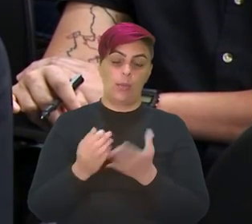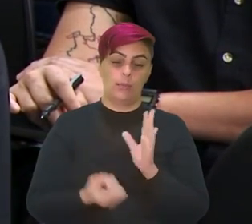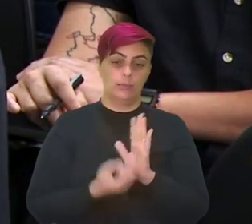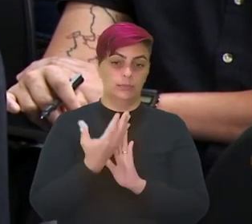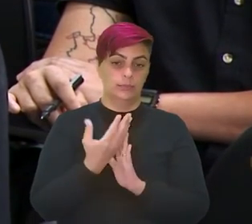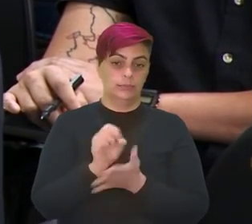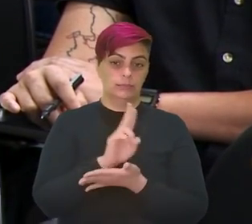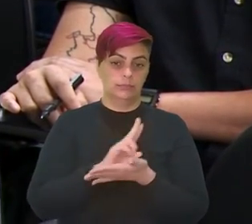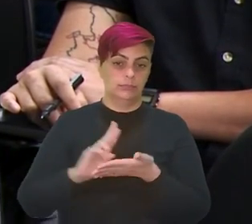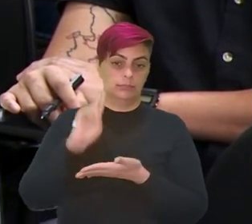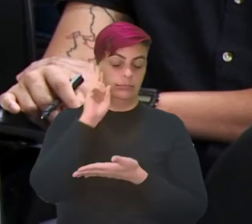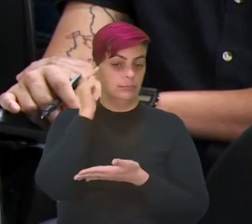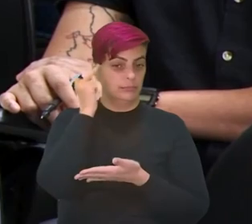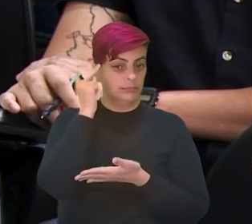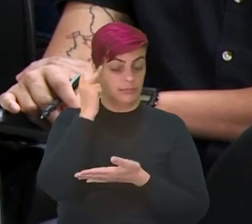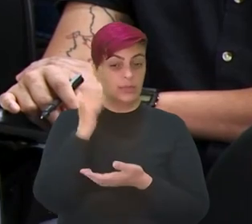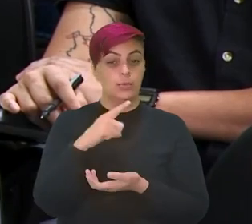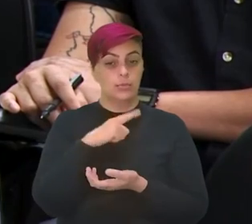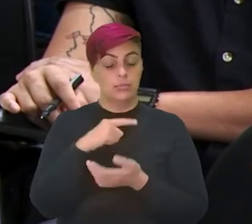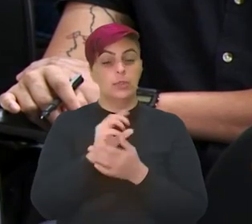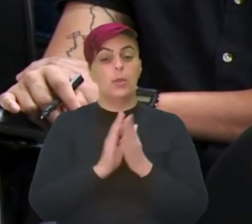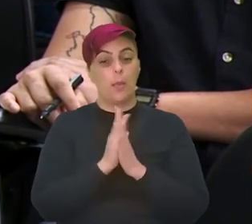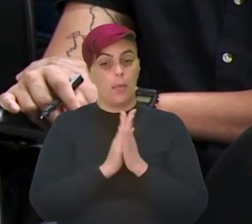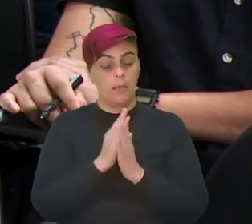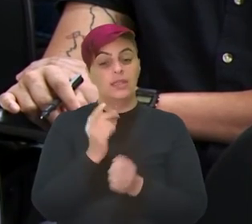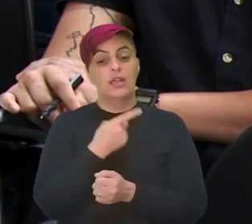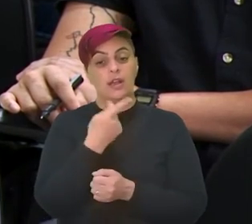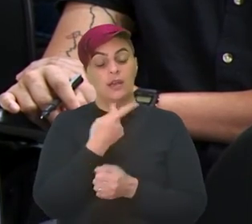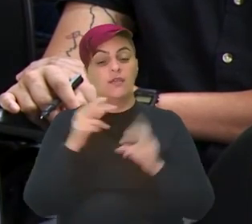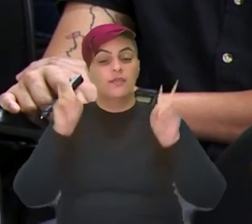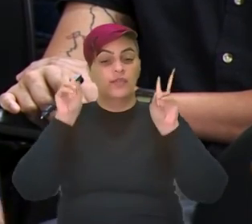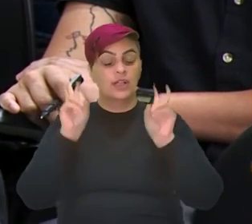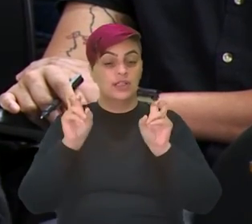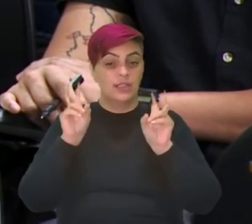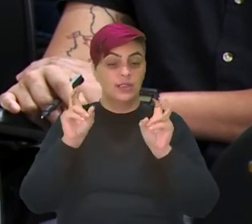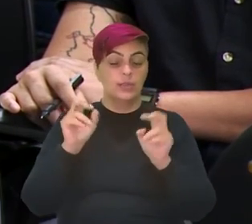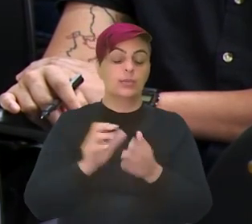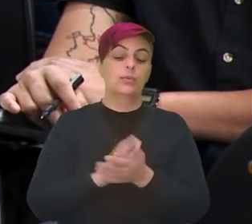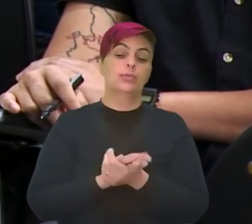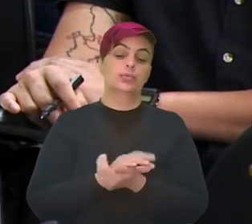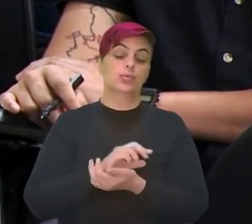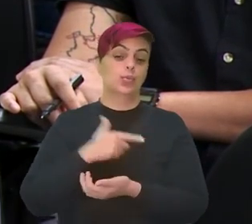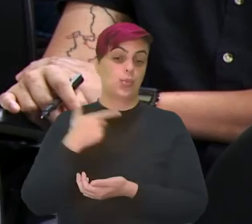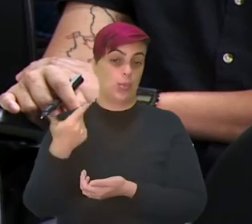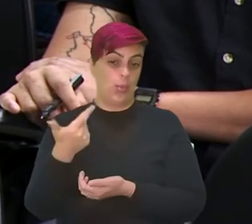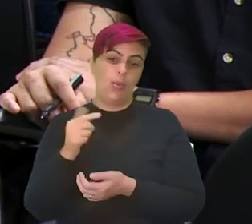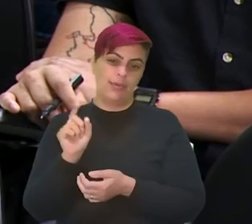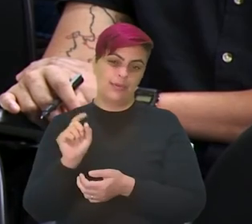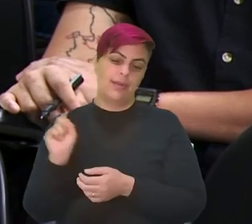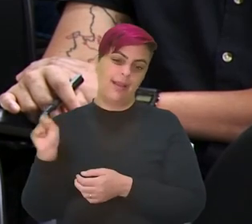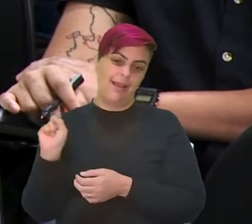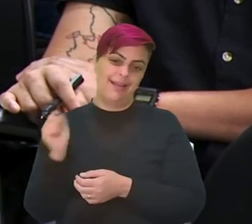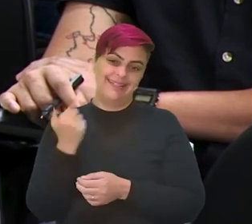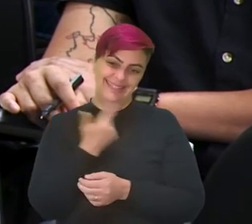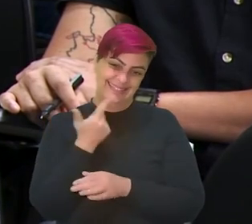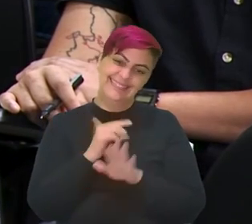Havia uma expectativa em relação a ele de que ele viesse falar só da sociologia durkheimiana, tal, e ele faz uma ele é meio